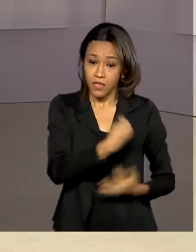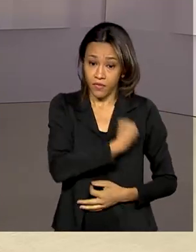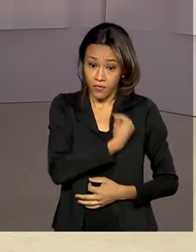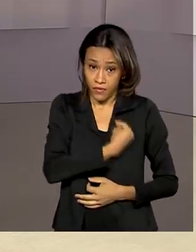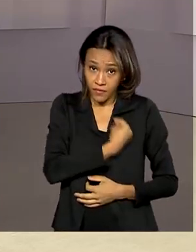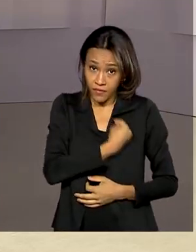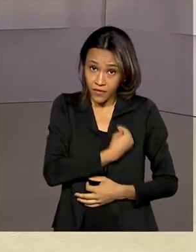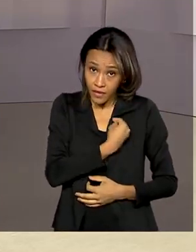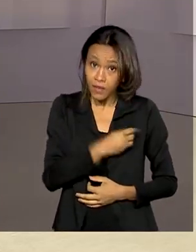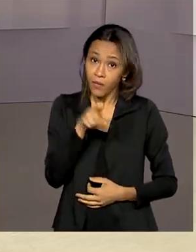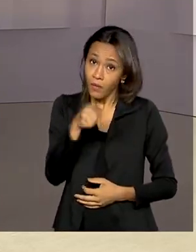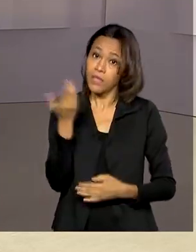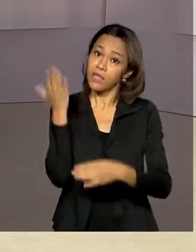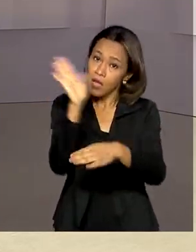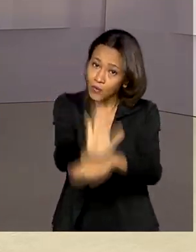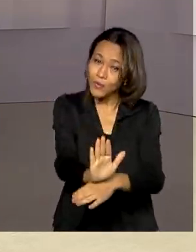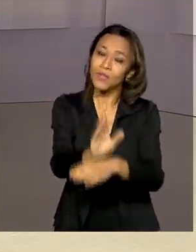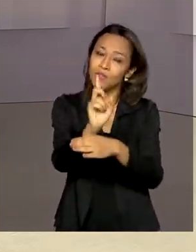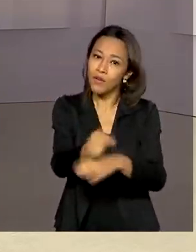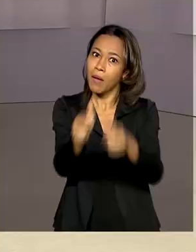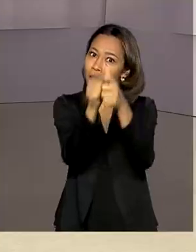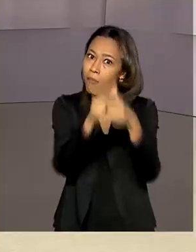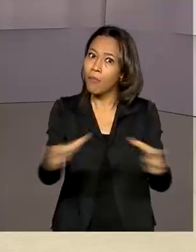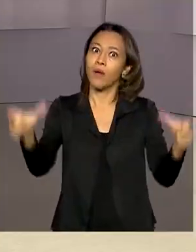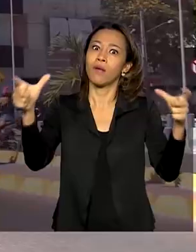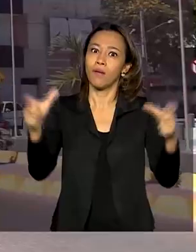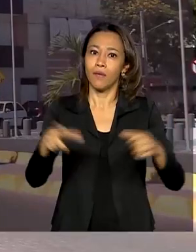com essa ajuda, foi a maior do país.